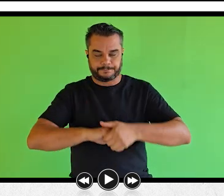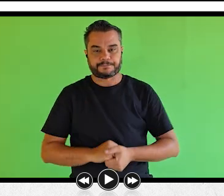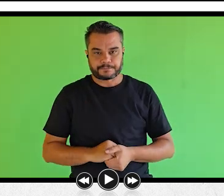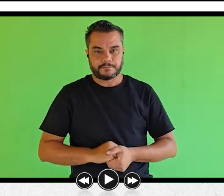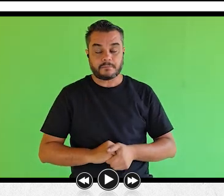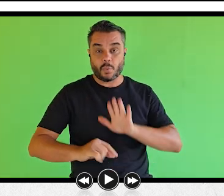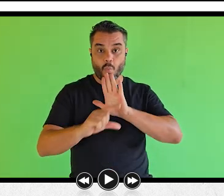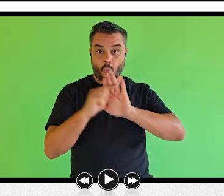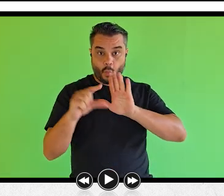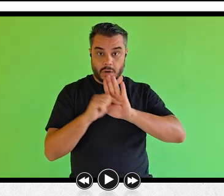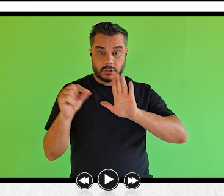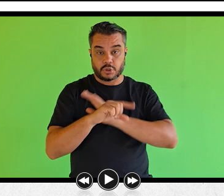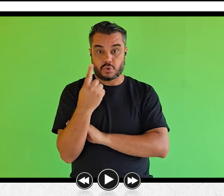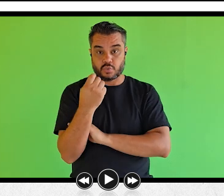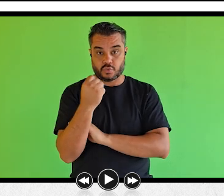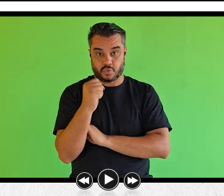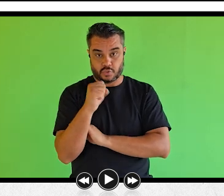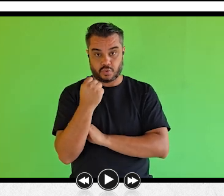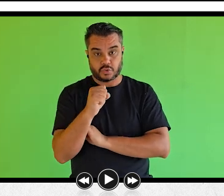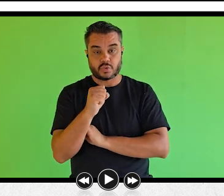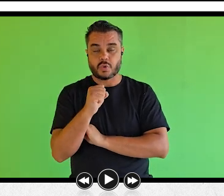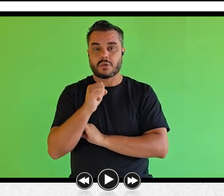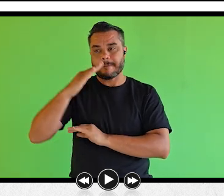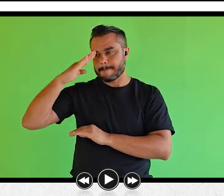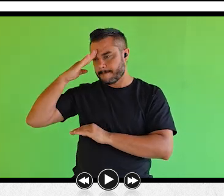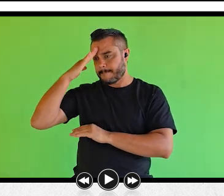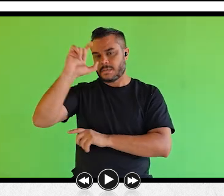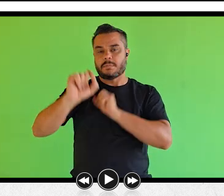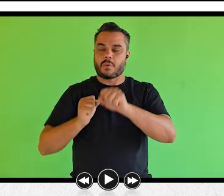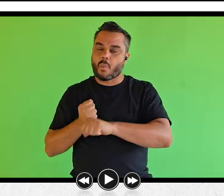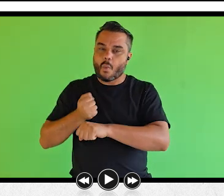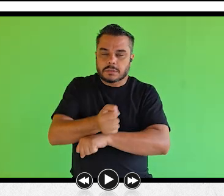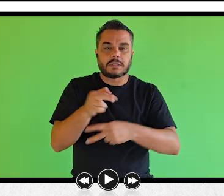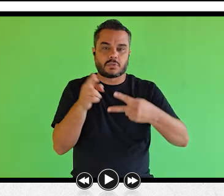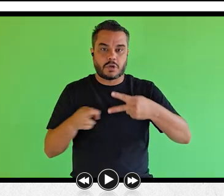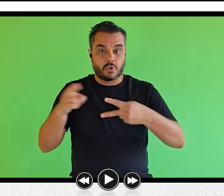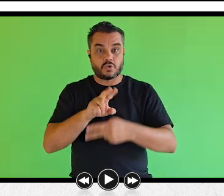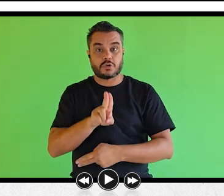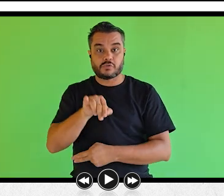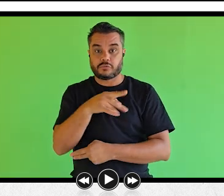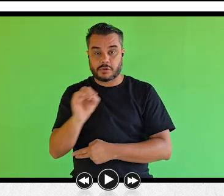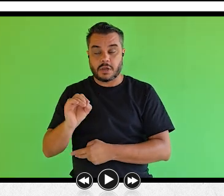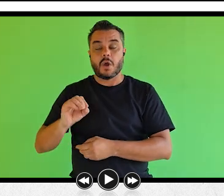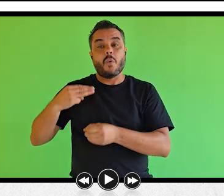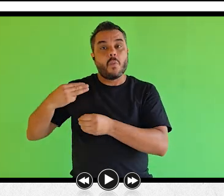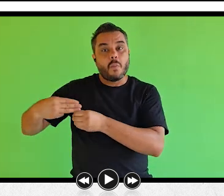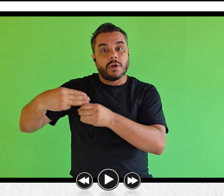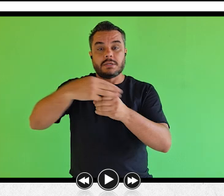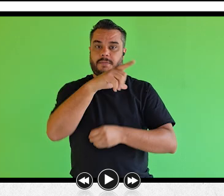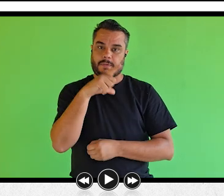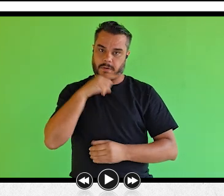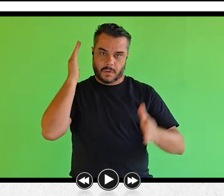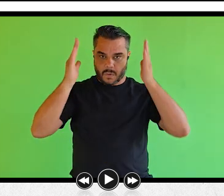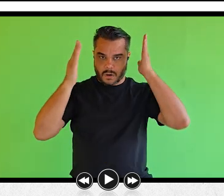serão priorizados no acesso aos recursos da União os municípios que implantarem a coleta seletiva com a participação de